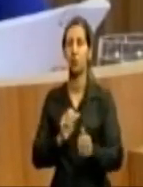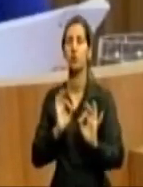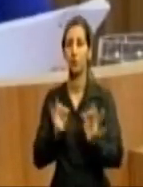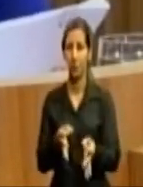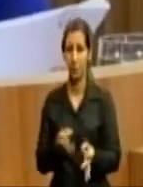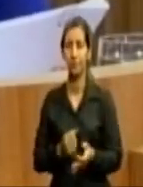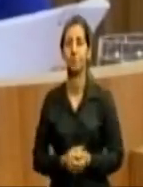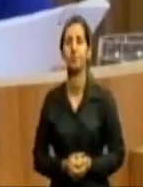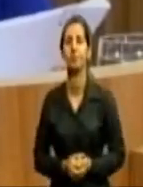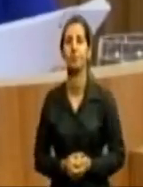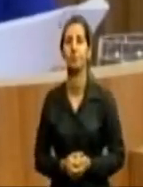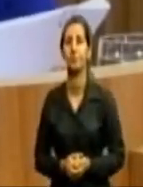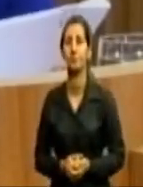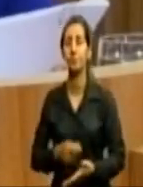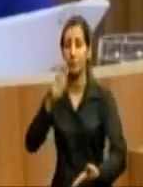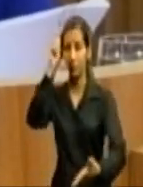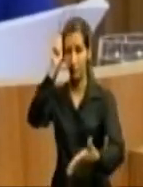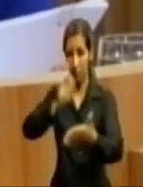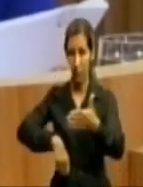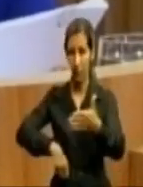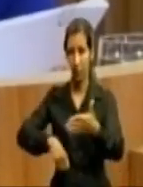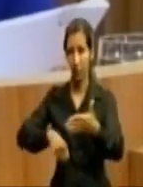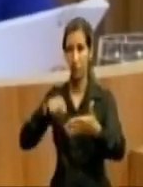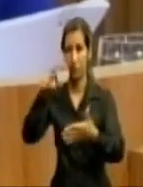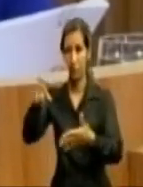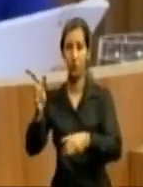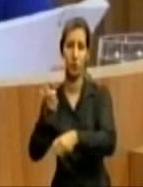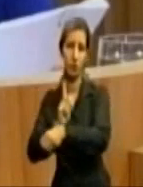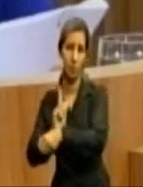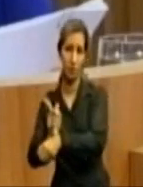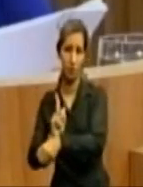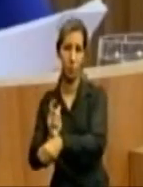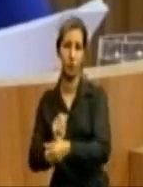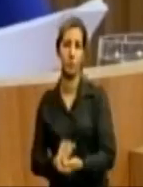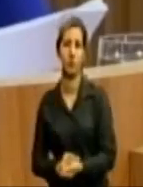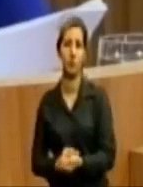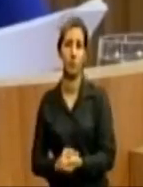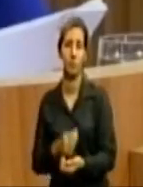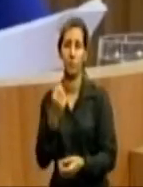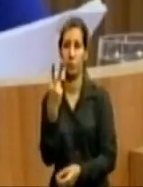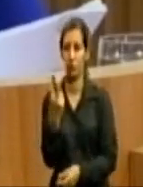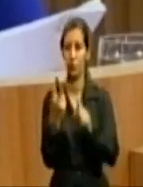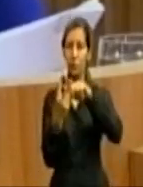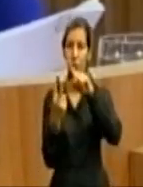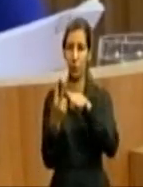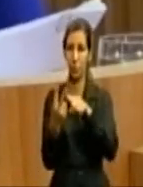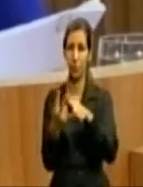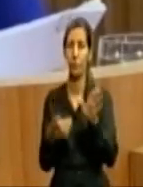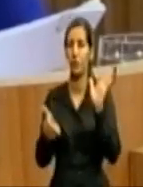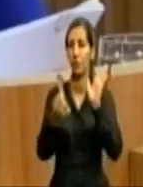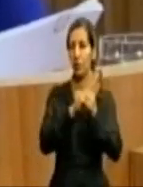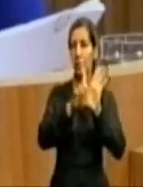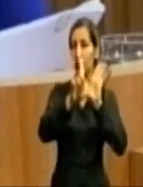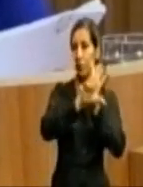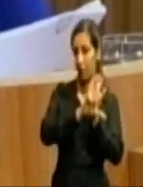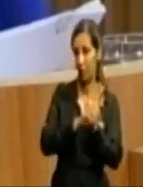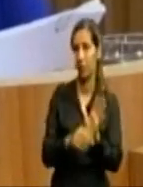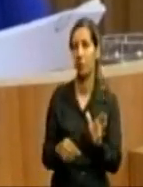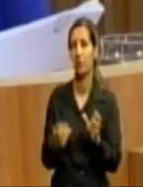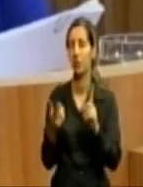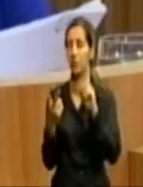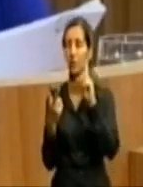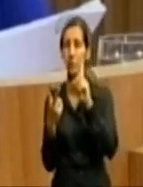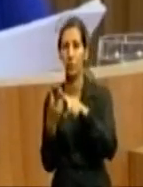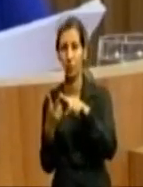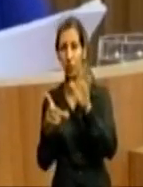certo? E a punição para esses gestores em ambos os casos, tanto o decreto-lei quanto a